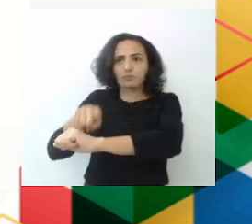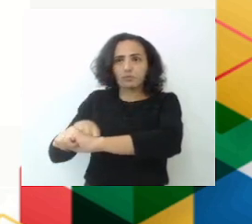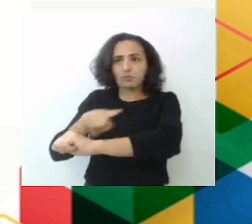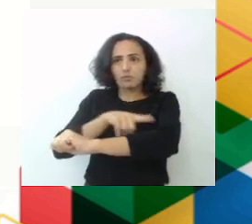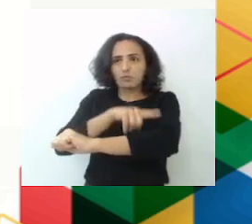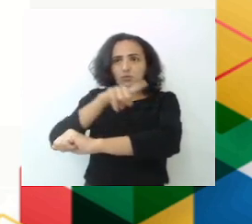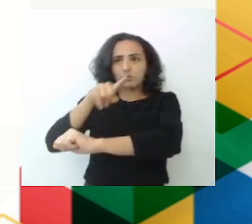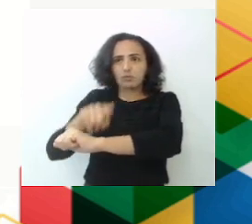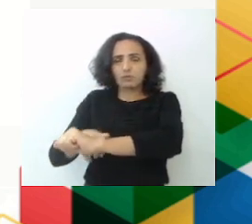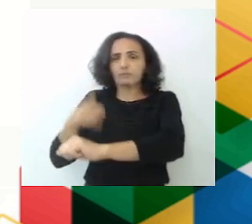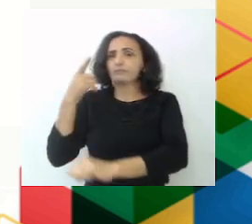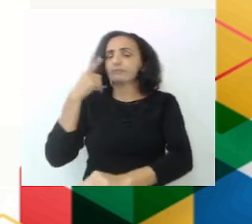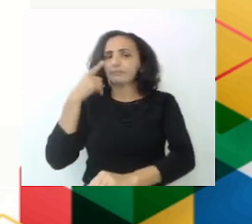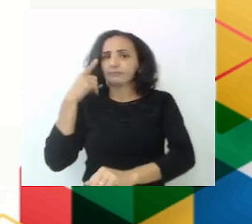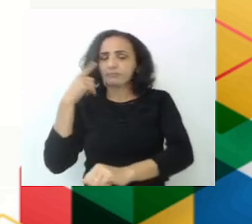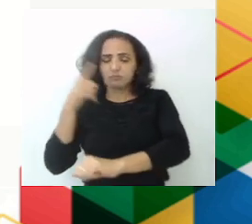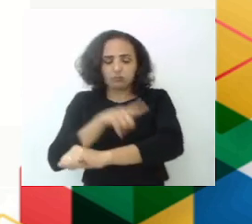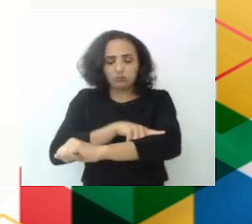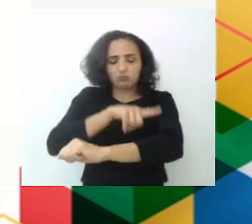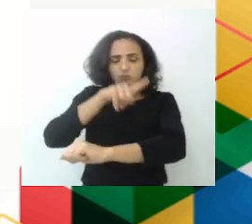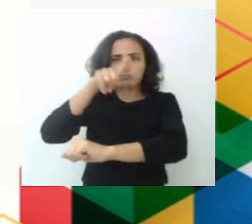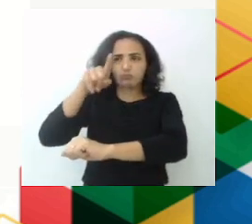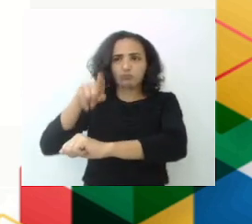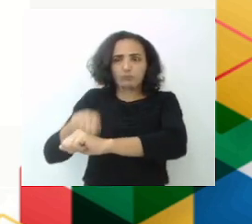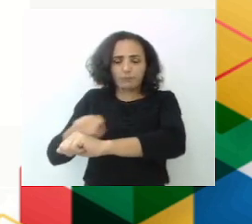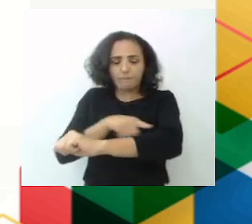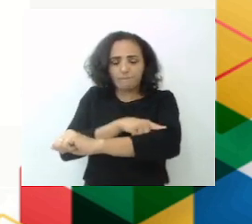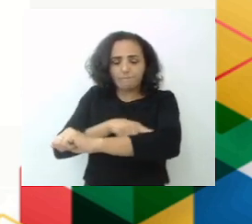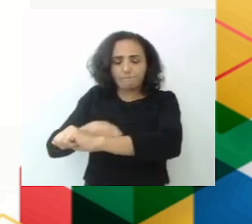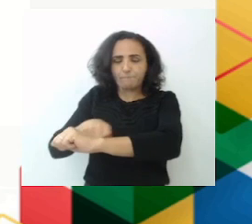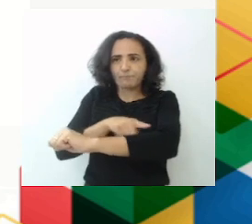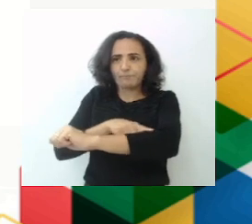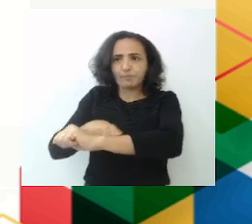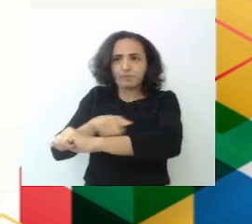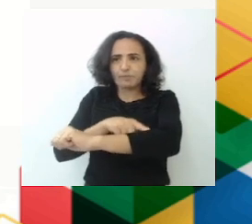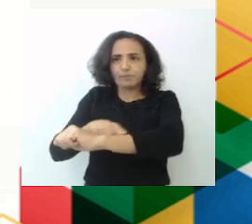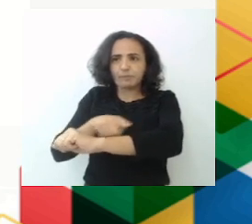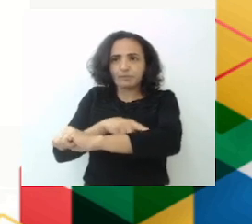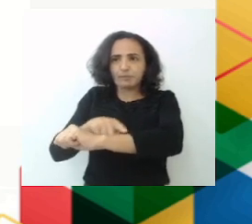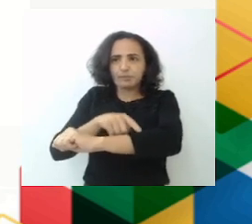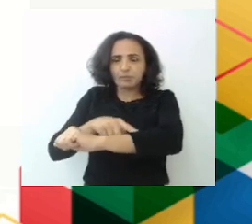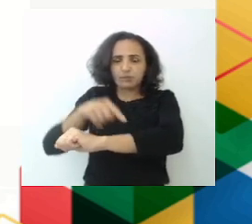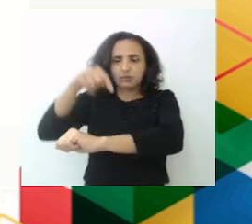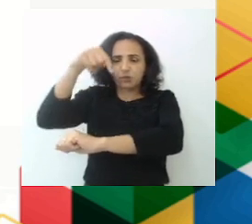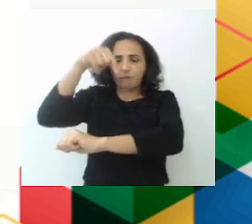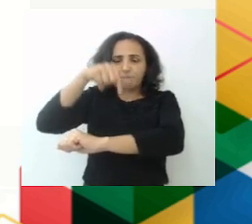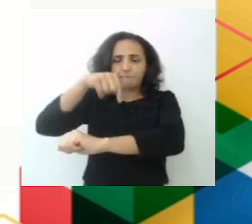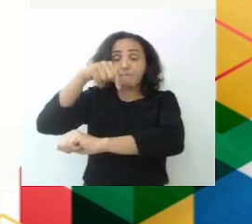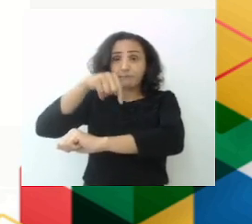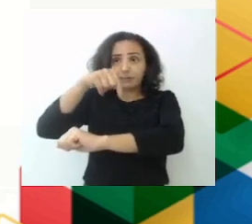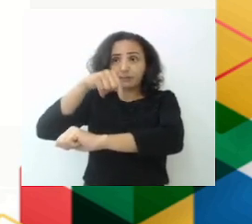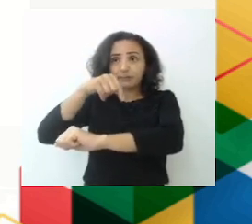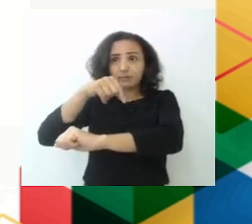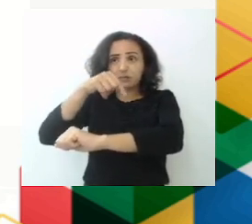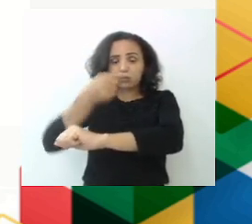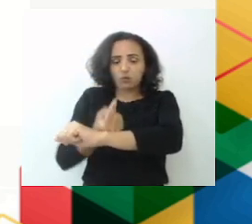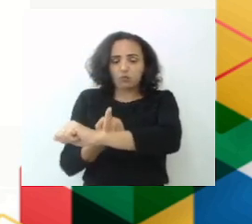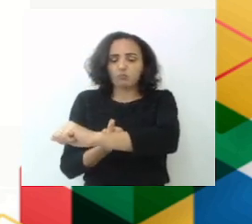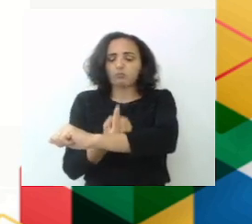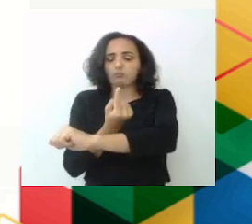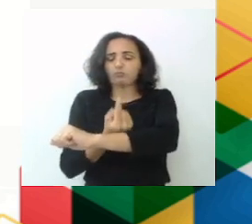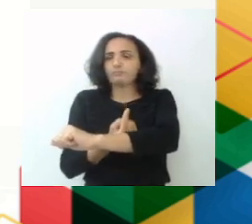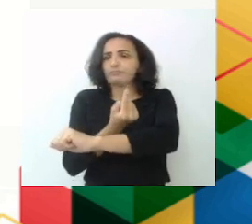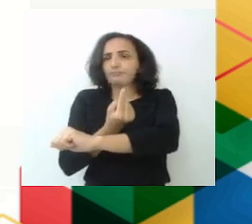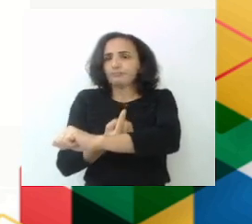concavidade. Essa concavidade, ela pode estar voltada para baixo, como nessa ponte, ou pode estar virada para